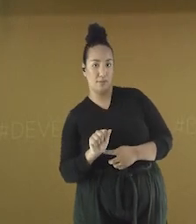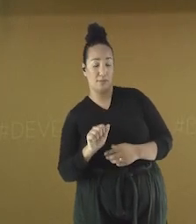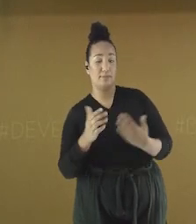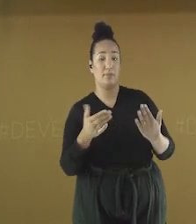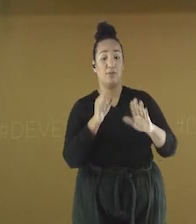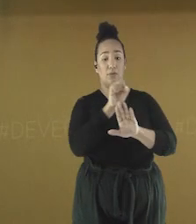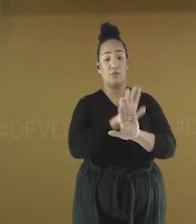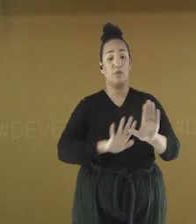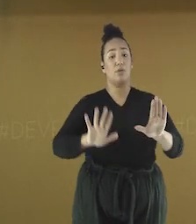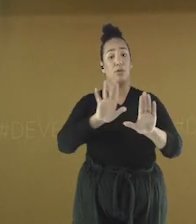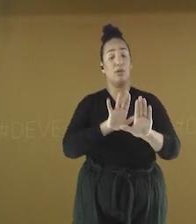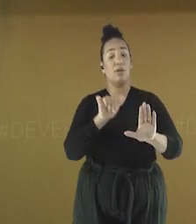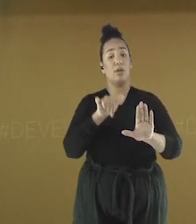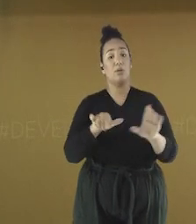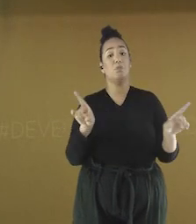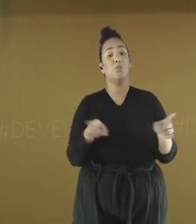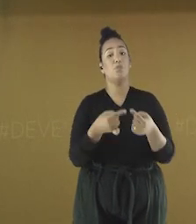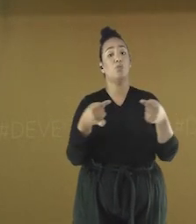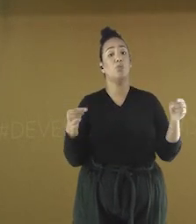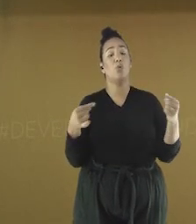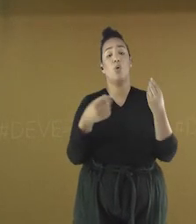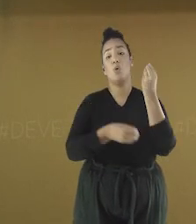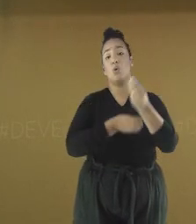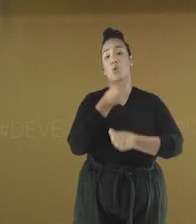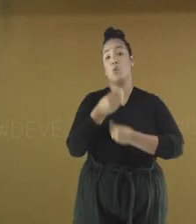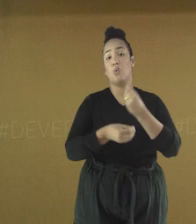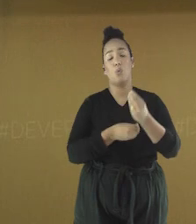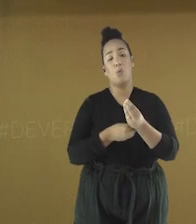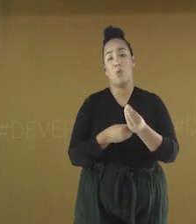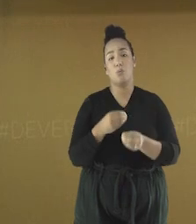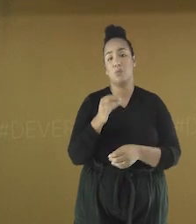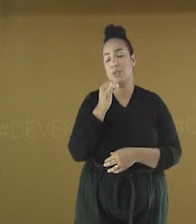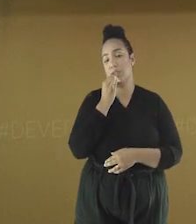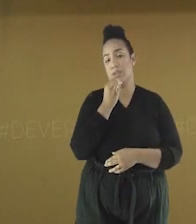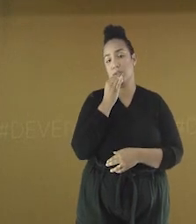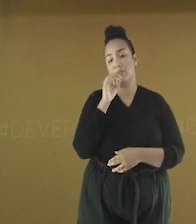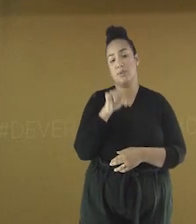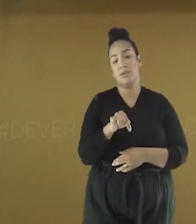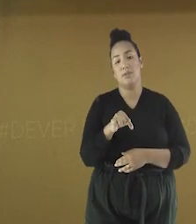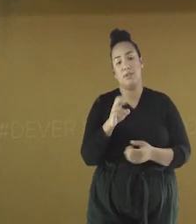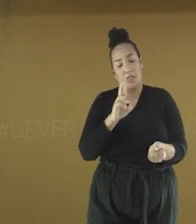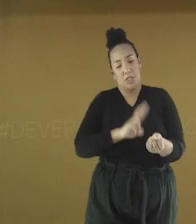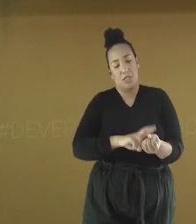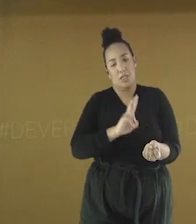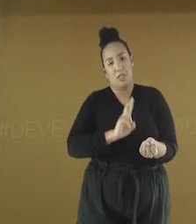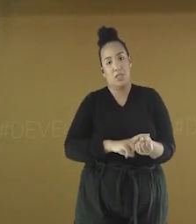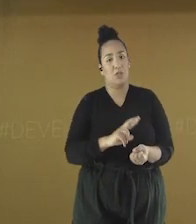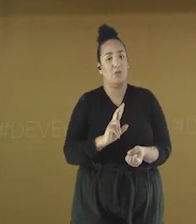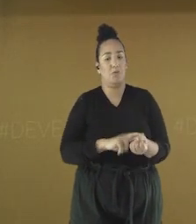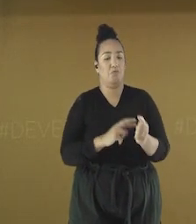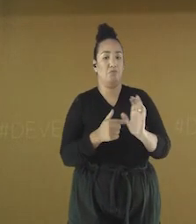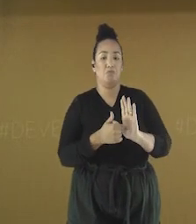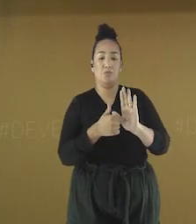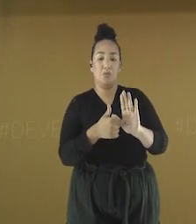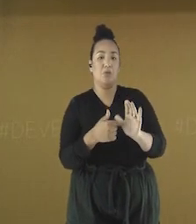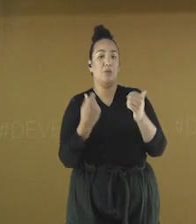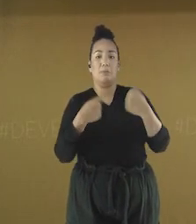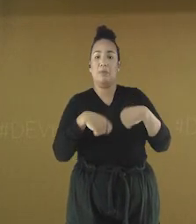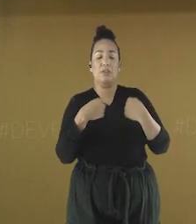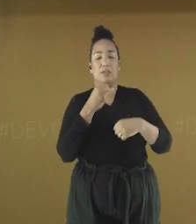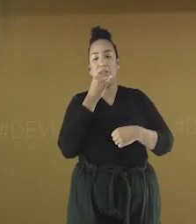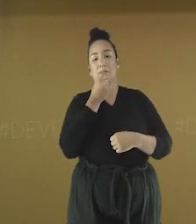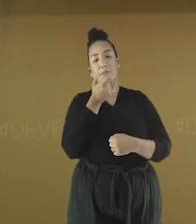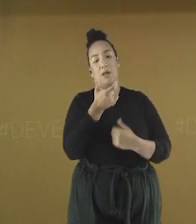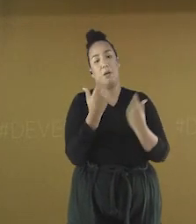essa figura de linguagem foi utilizada na letra da música como forma de deixar um pouco mais dinâmica, trazendo mais ritmo, sem a